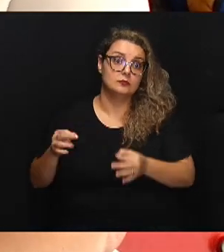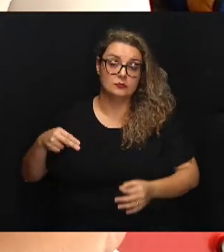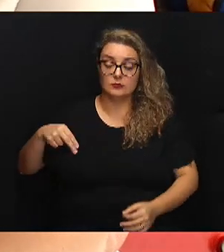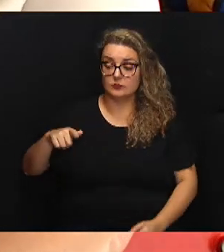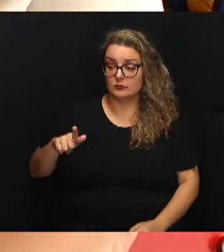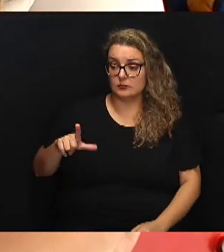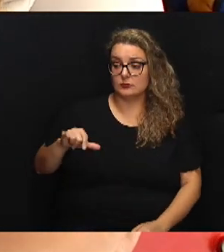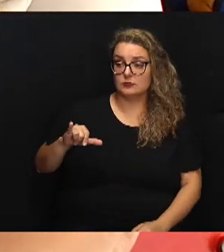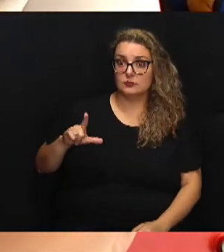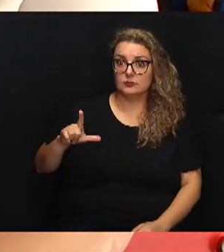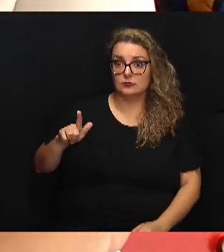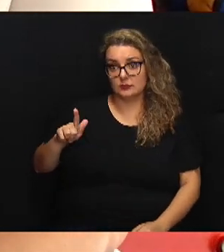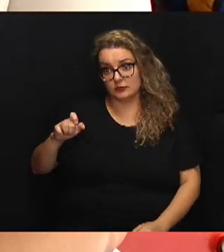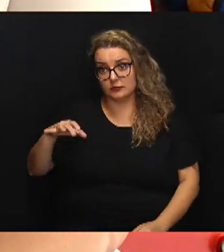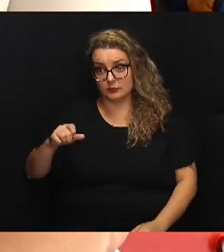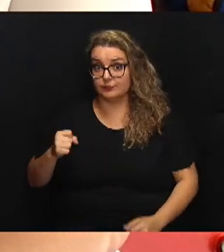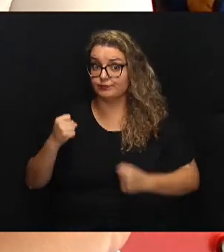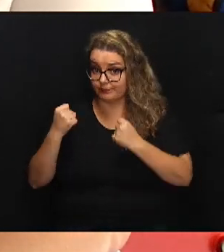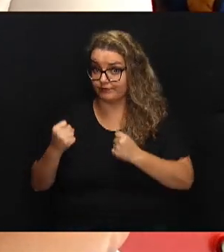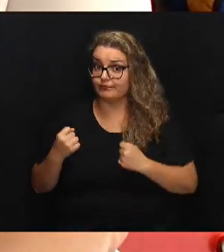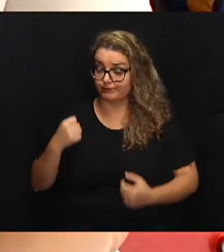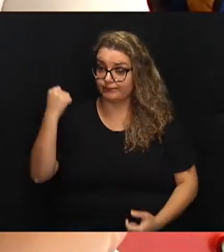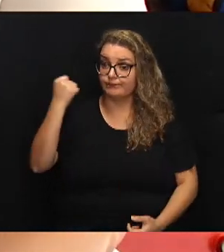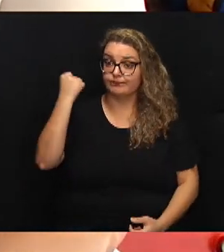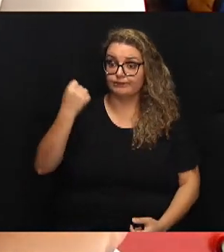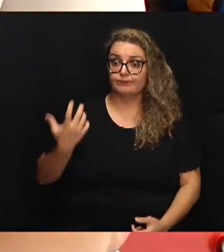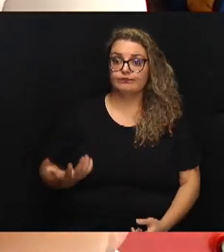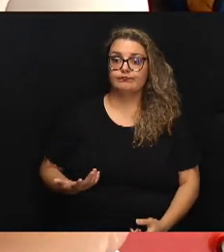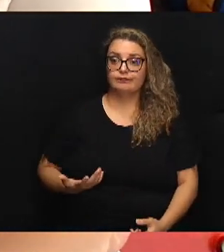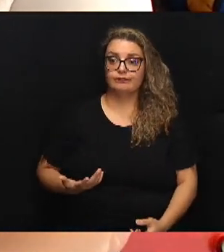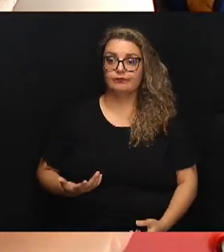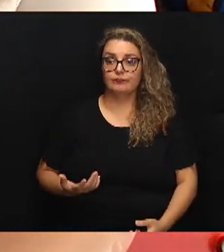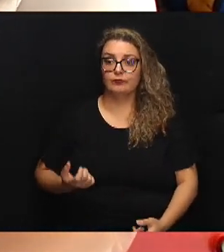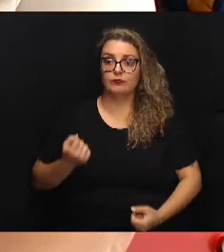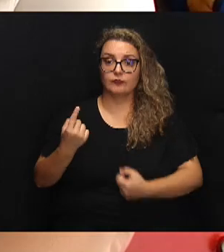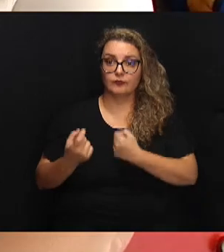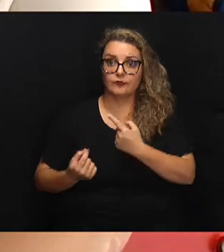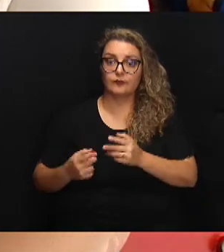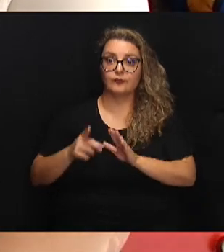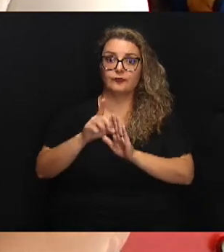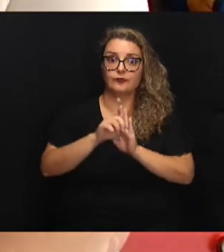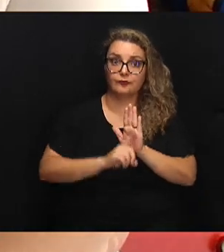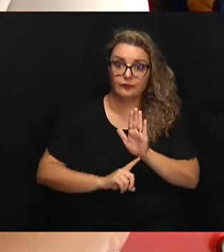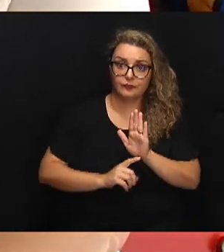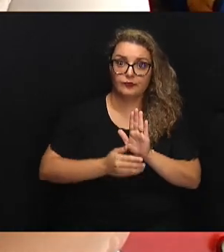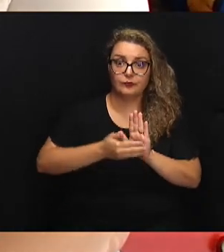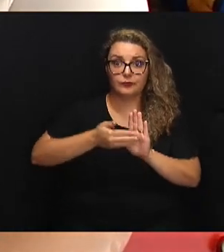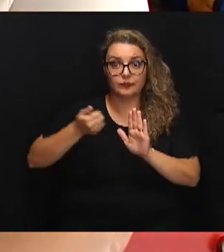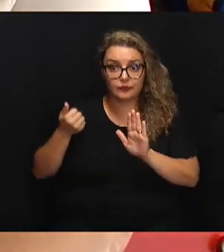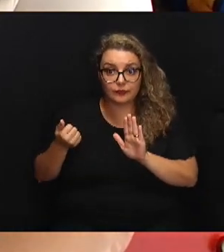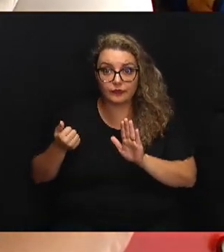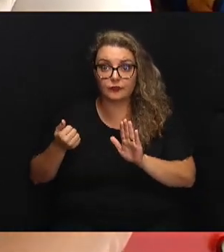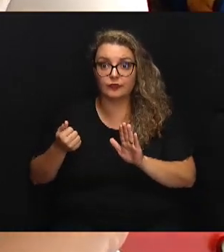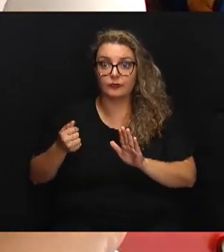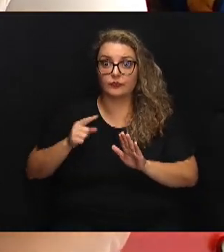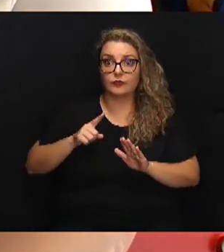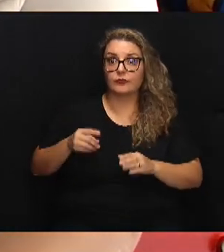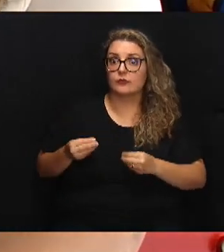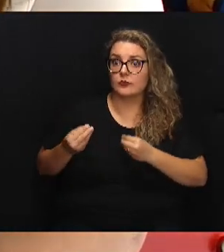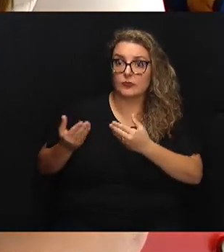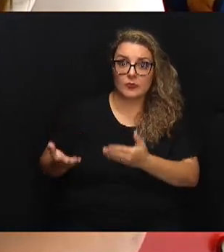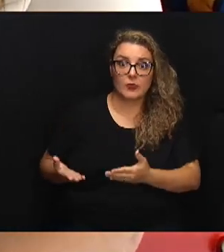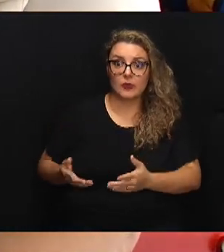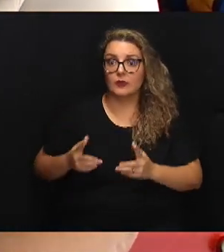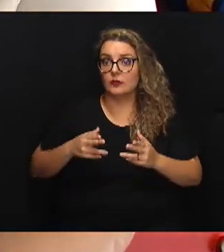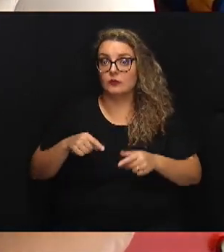são negligências severas. Então, quando algum desses direitos, né, são impedidos a essa criança, como